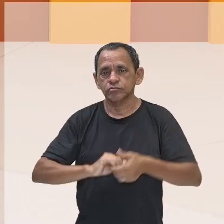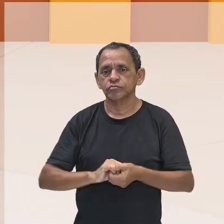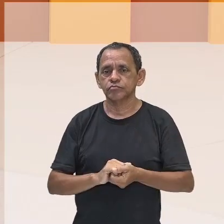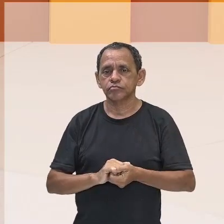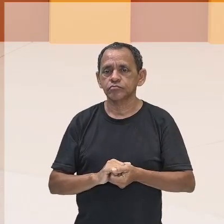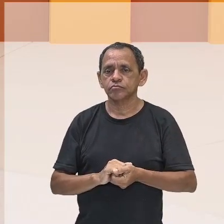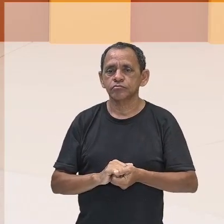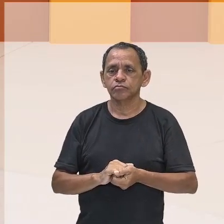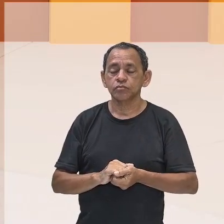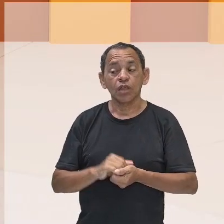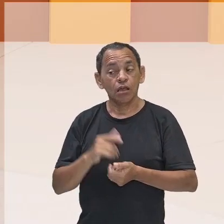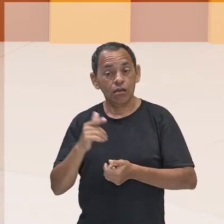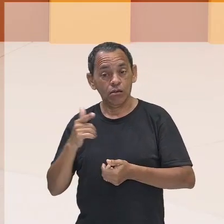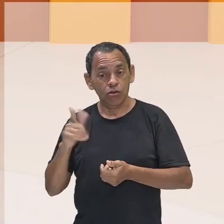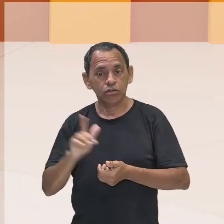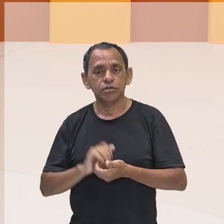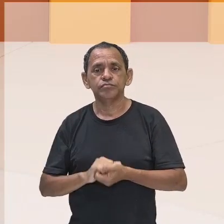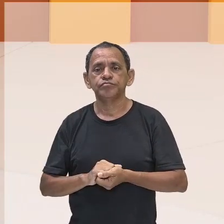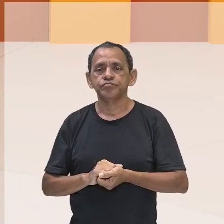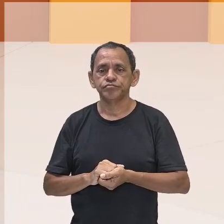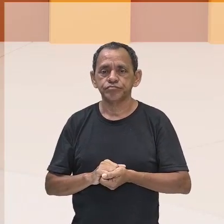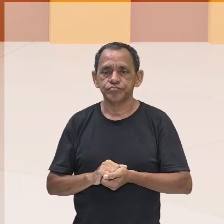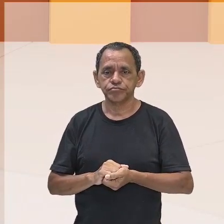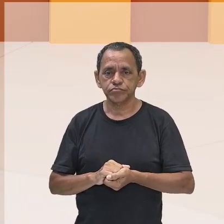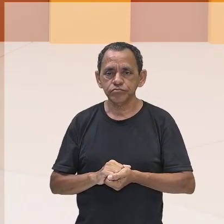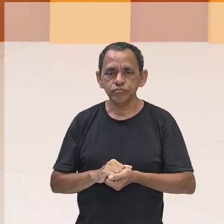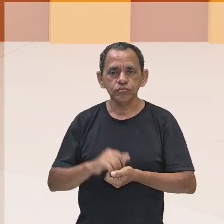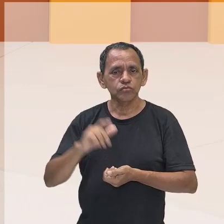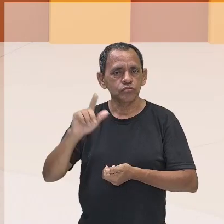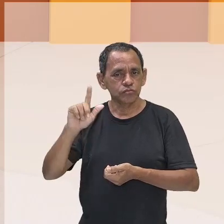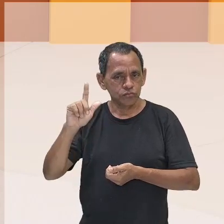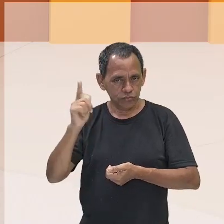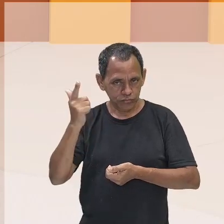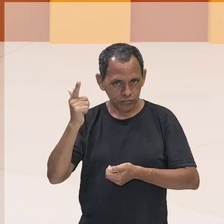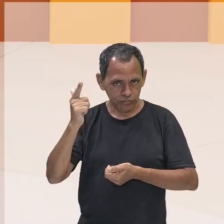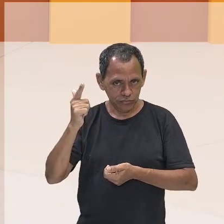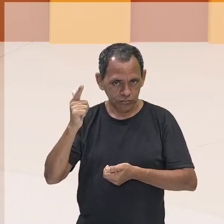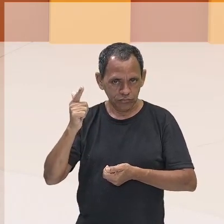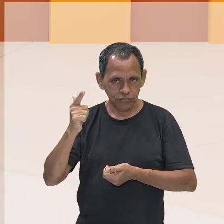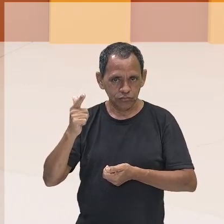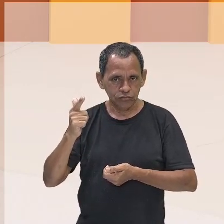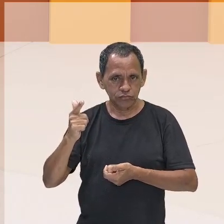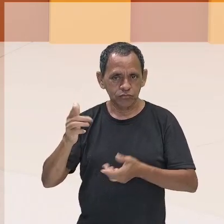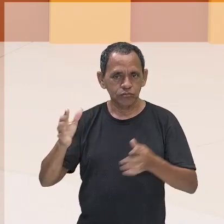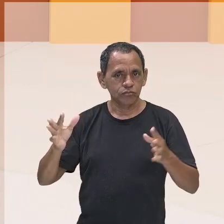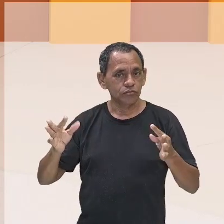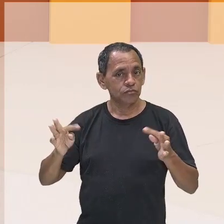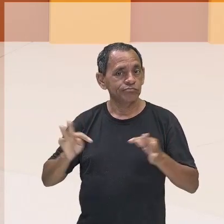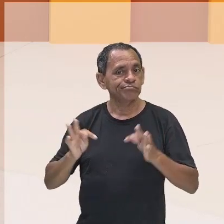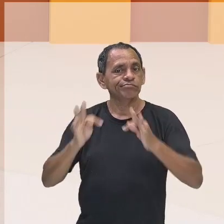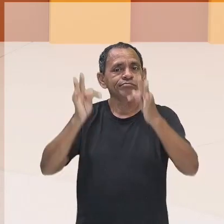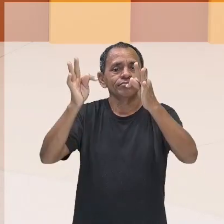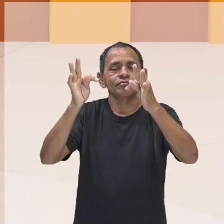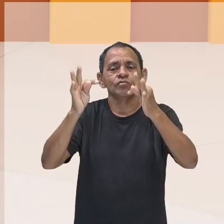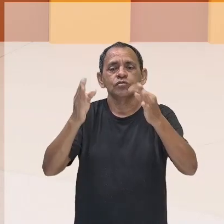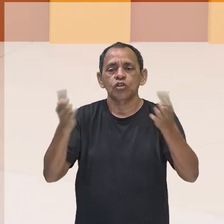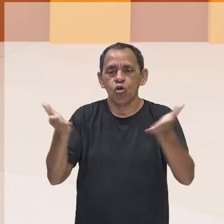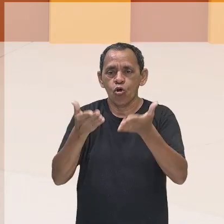outra geotecnologia. Essa outra geotecnologia é o famoso